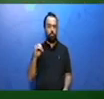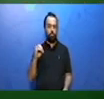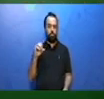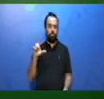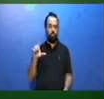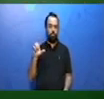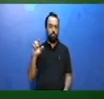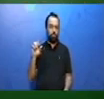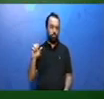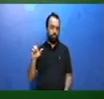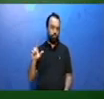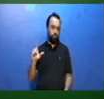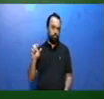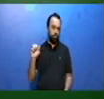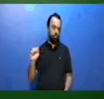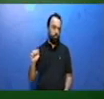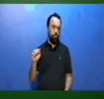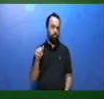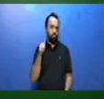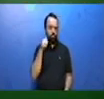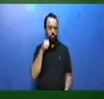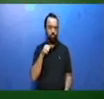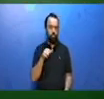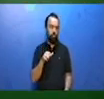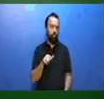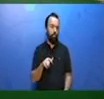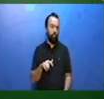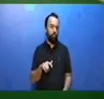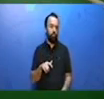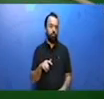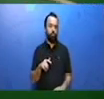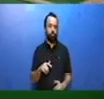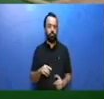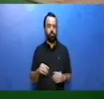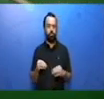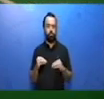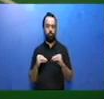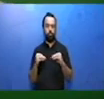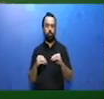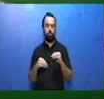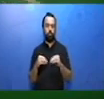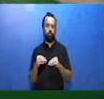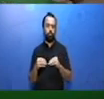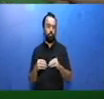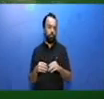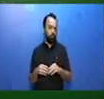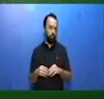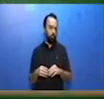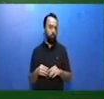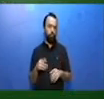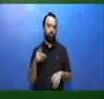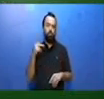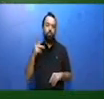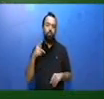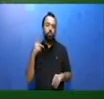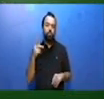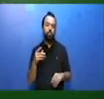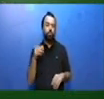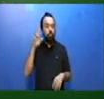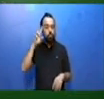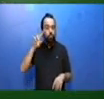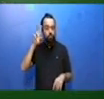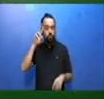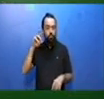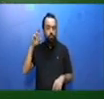lá, recentemente até passou uma novela que é baseada nesse livro dela. E a dona Lola conta agora a história lá do bairro